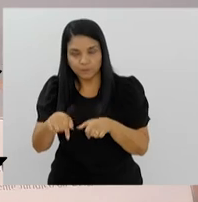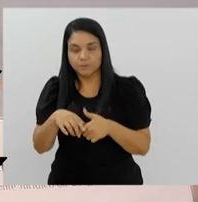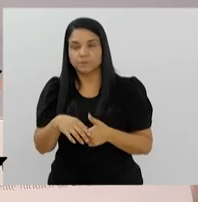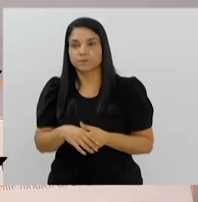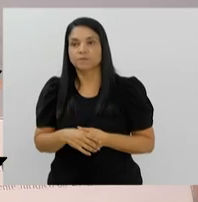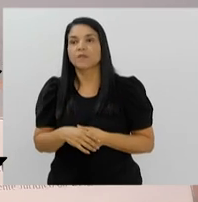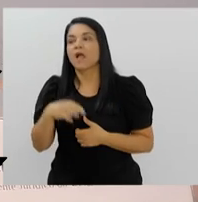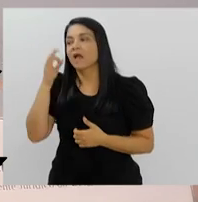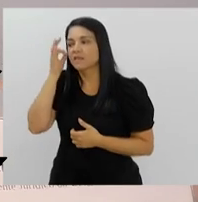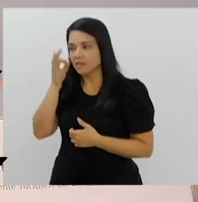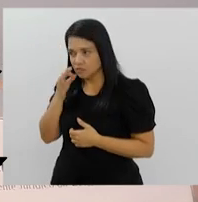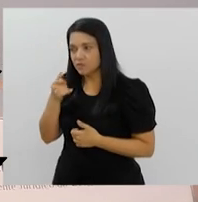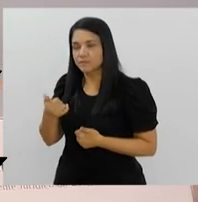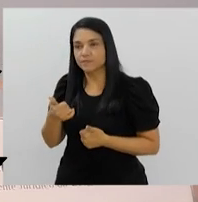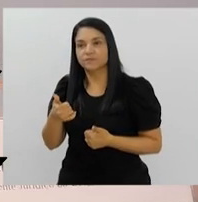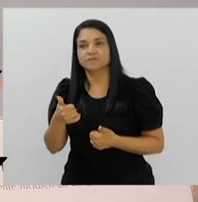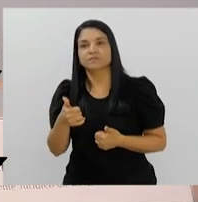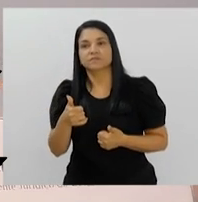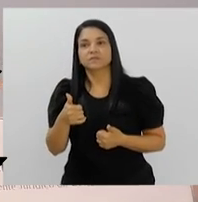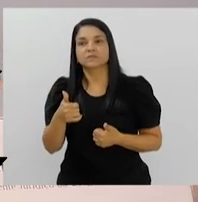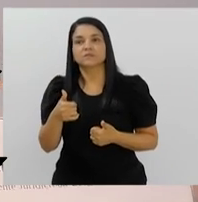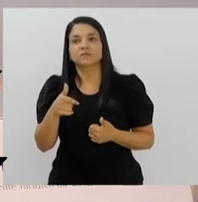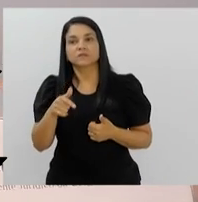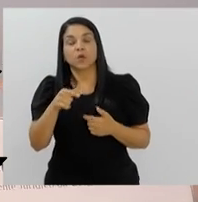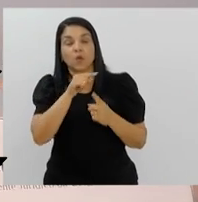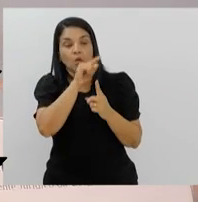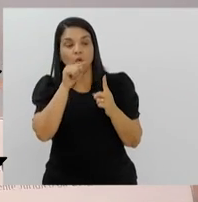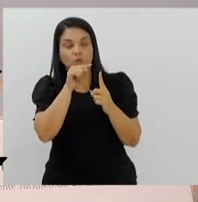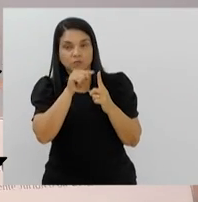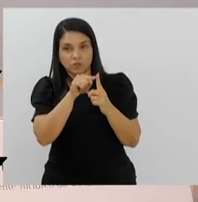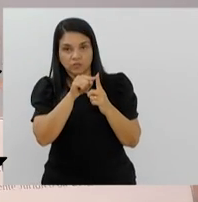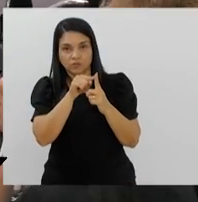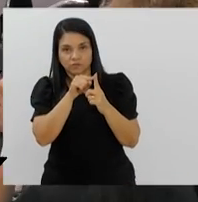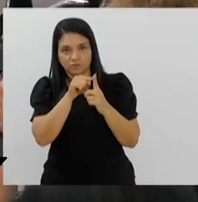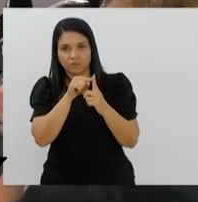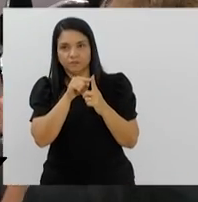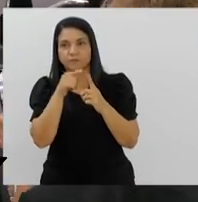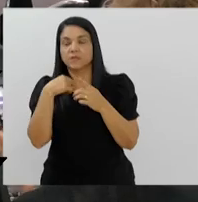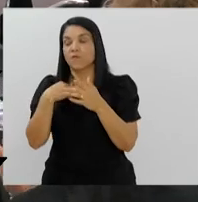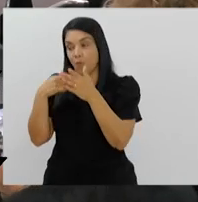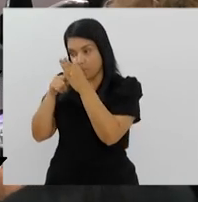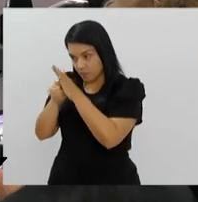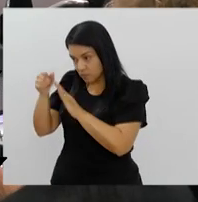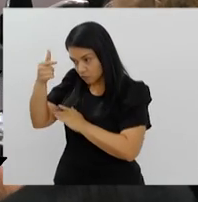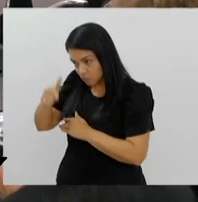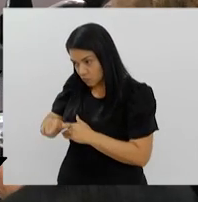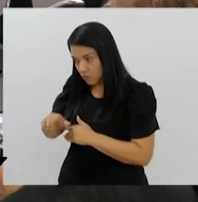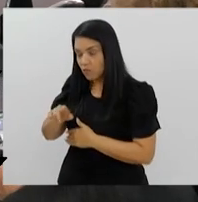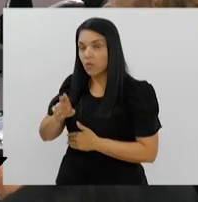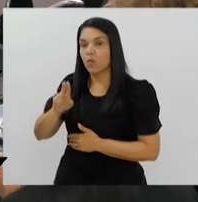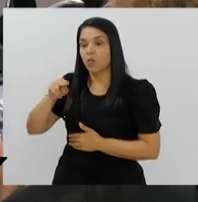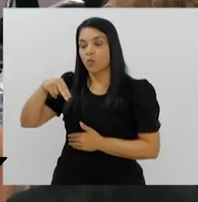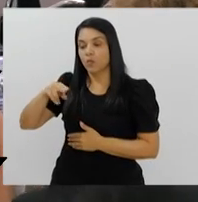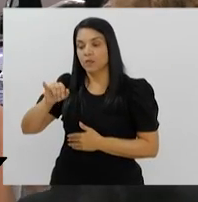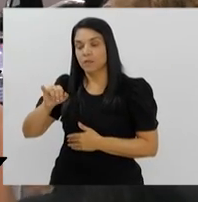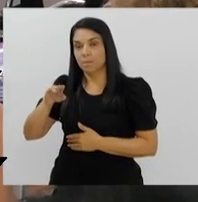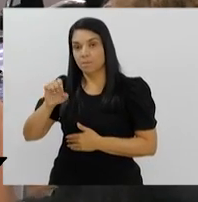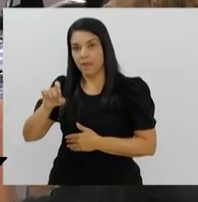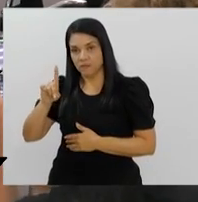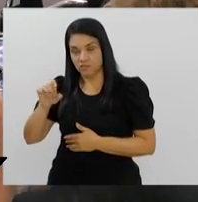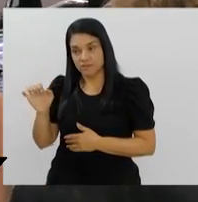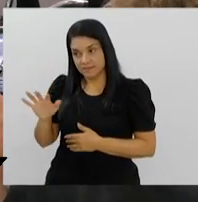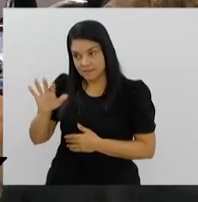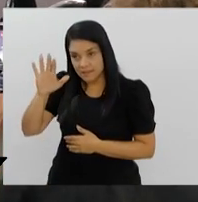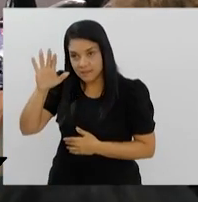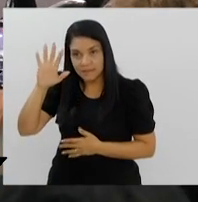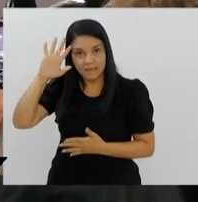entendi e esse é o escopo do objeto social Então vou perguntar de novo se a Unimed vou dar o exemplo Serrana se ela